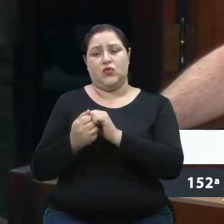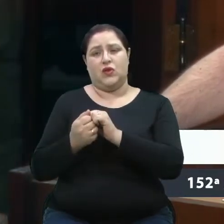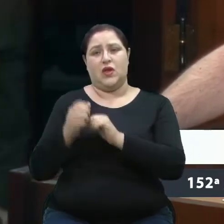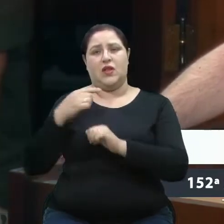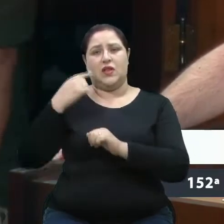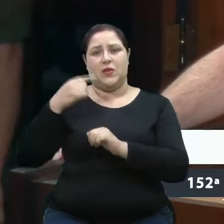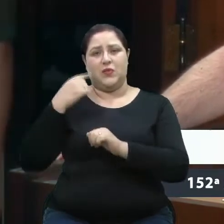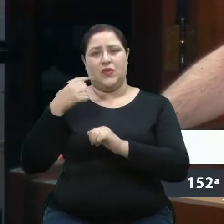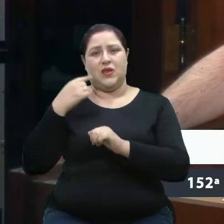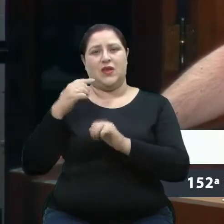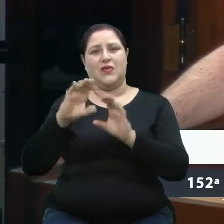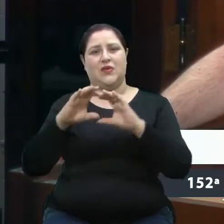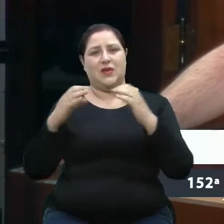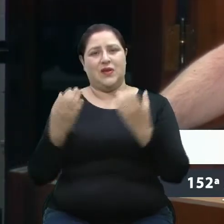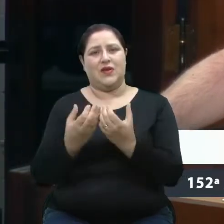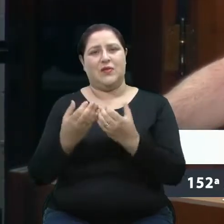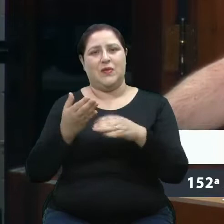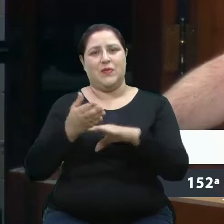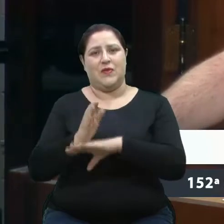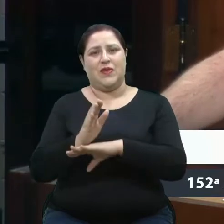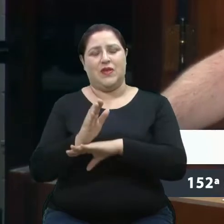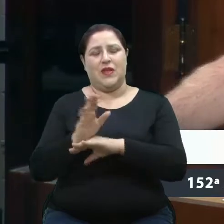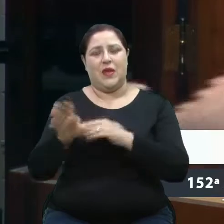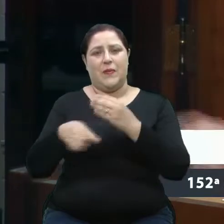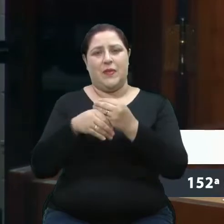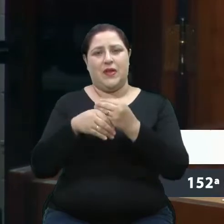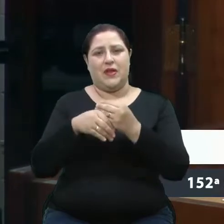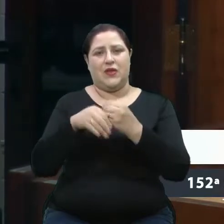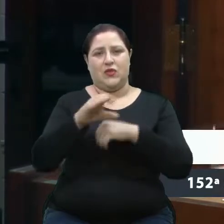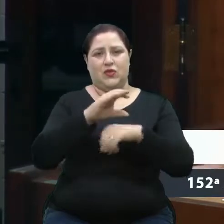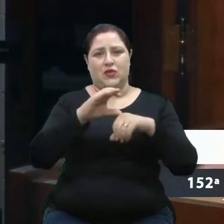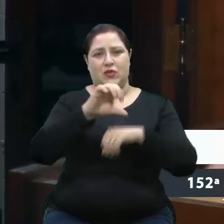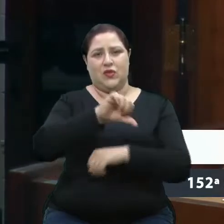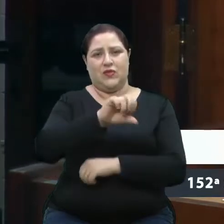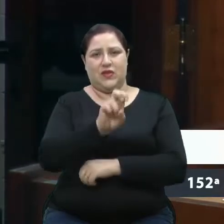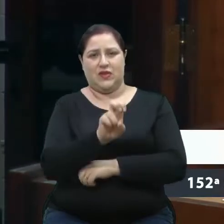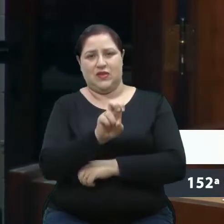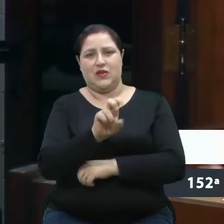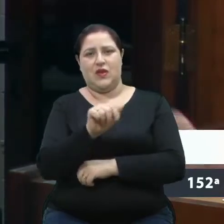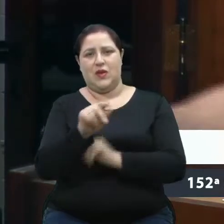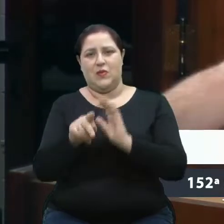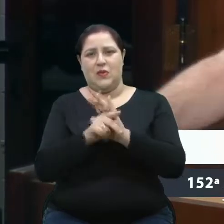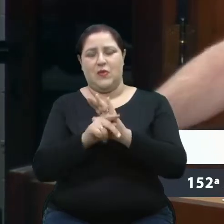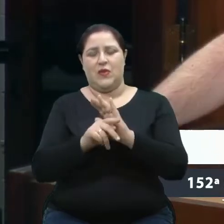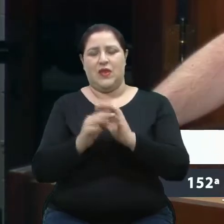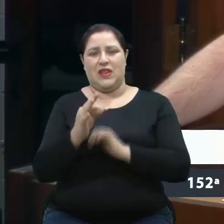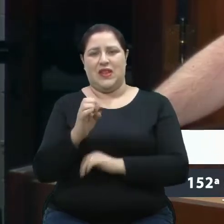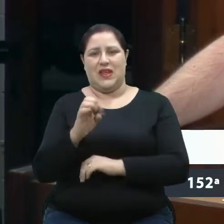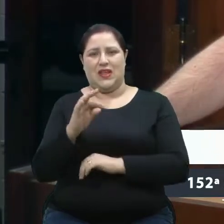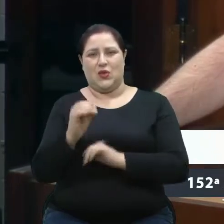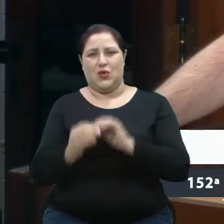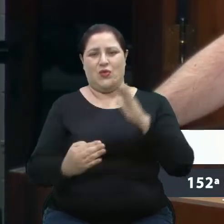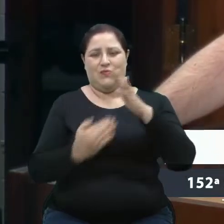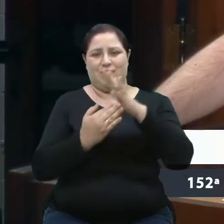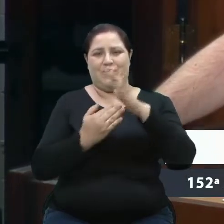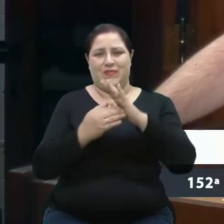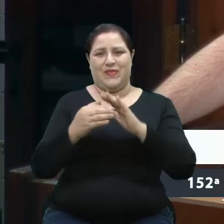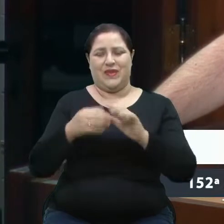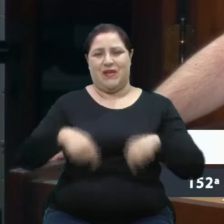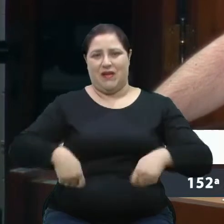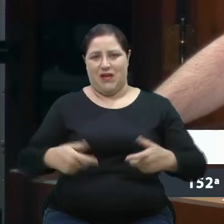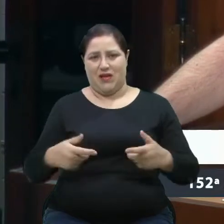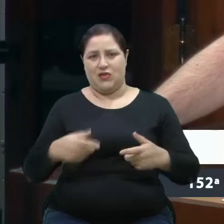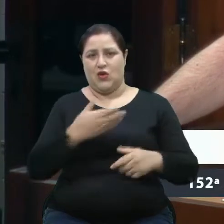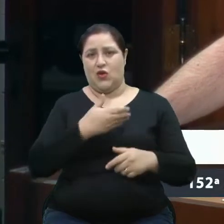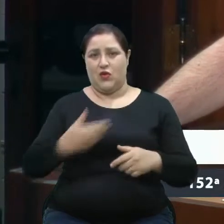Federal, a aprovar a Emenda Constitucional 95, também conhecida Emenda Constitucional do Teto de Gastos. O governo que